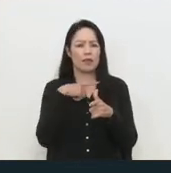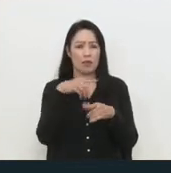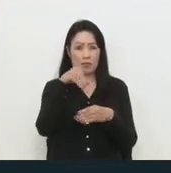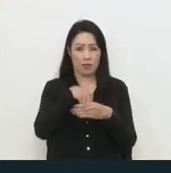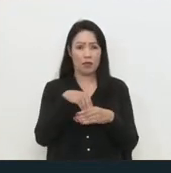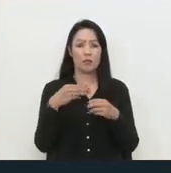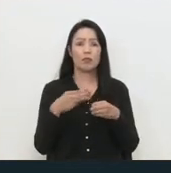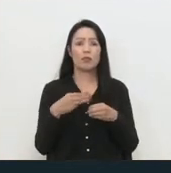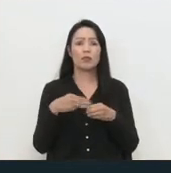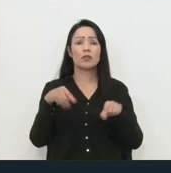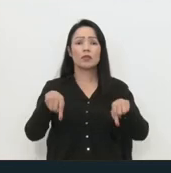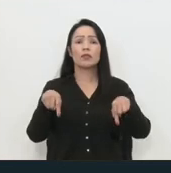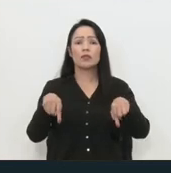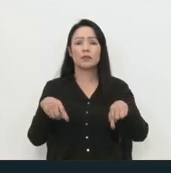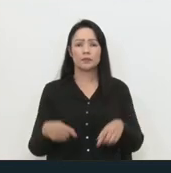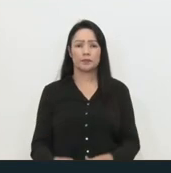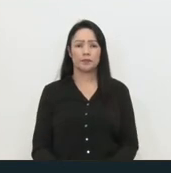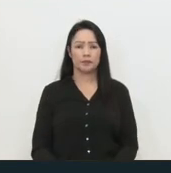município